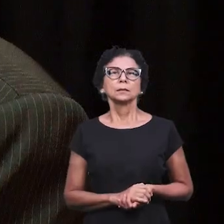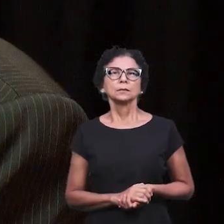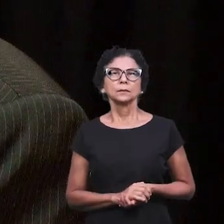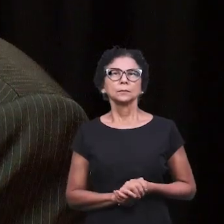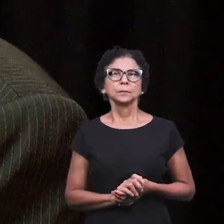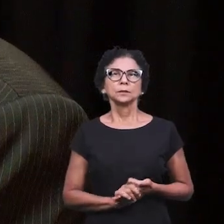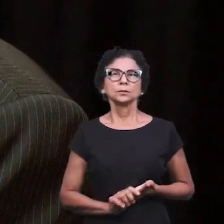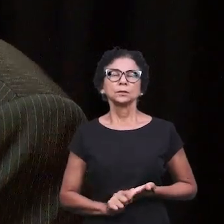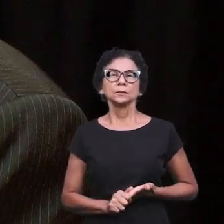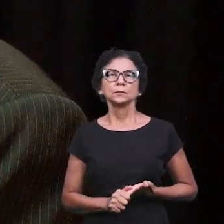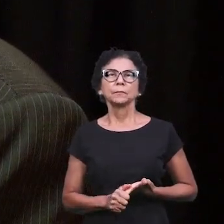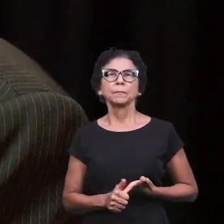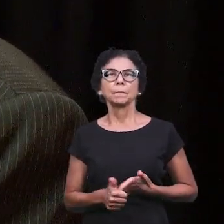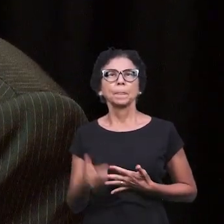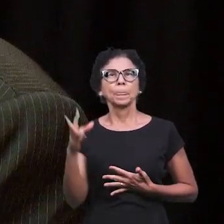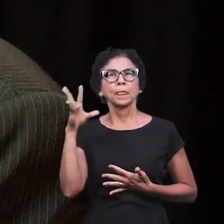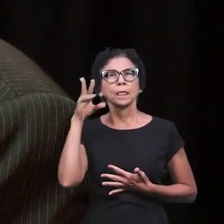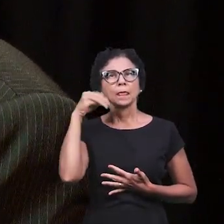foram, assim,